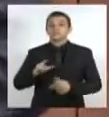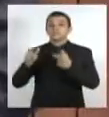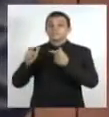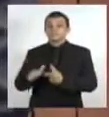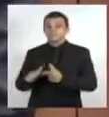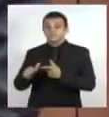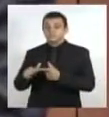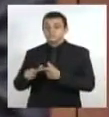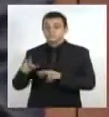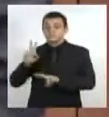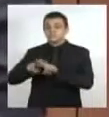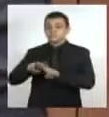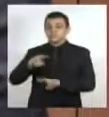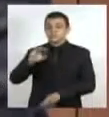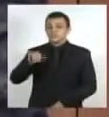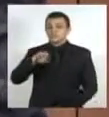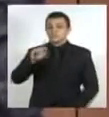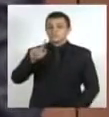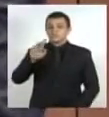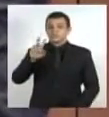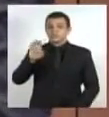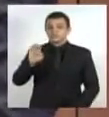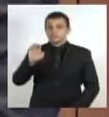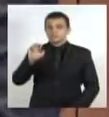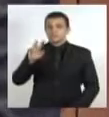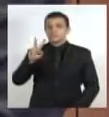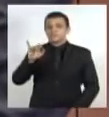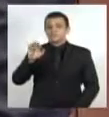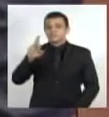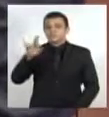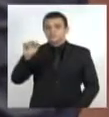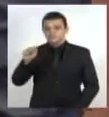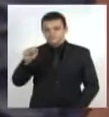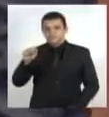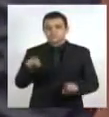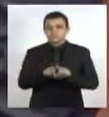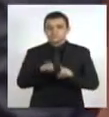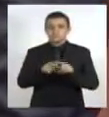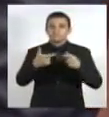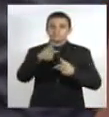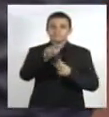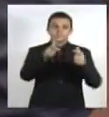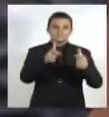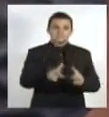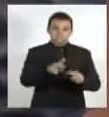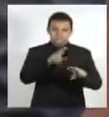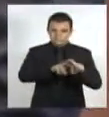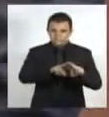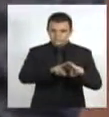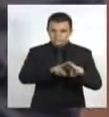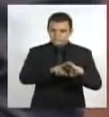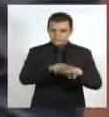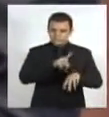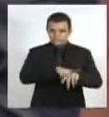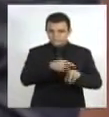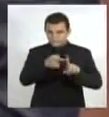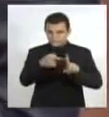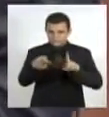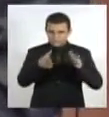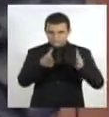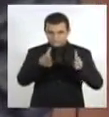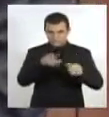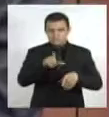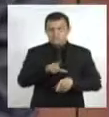detenção provisória, que inclusive a comissão de obras desta casa já visitou, e o terreno